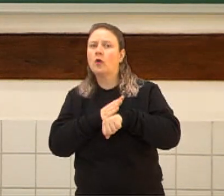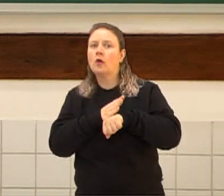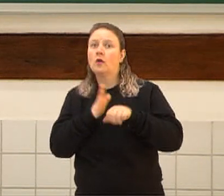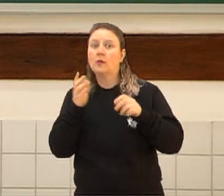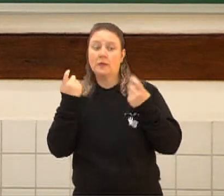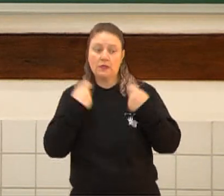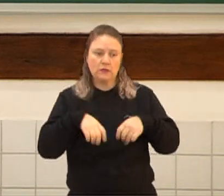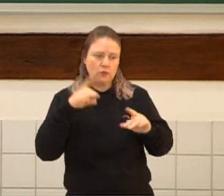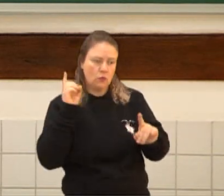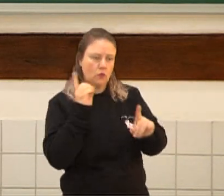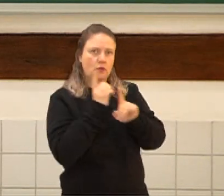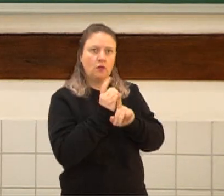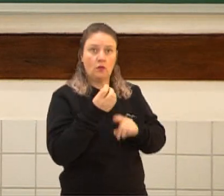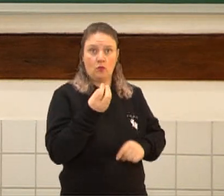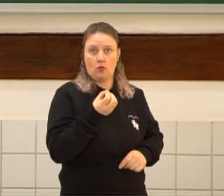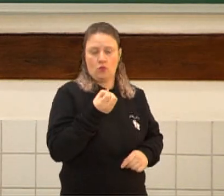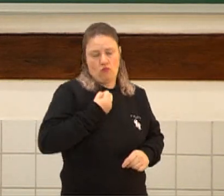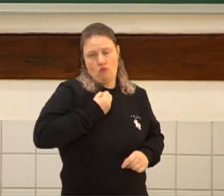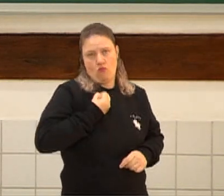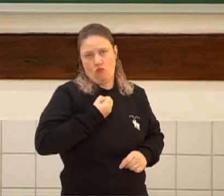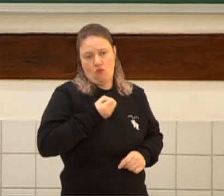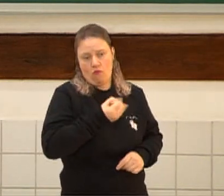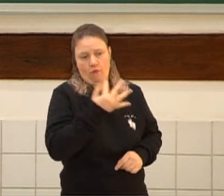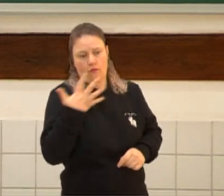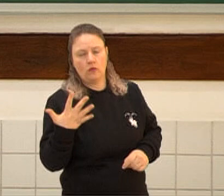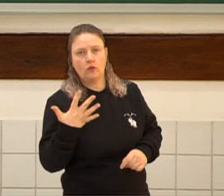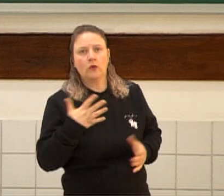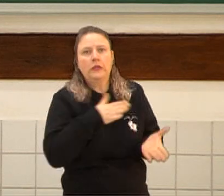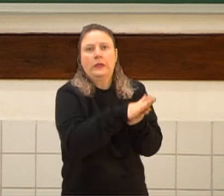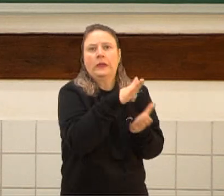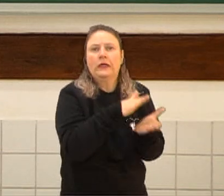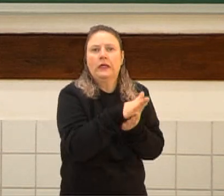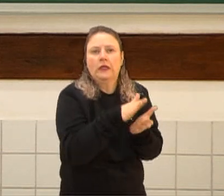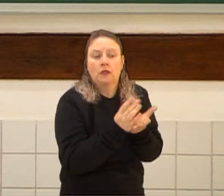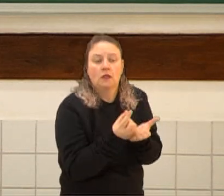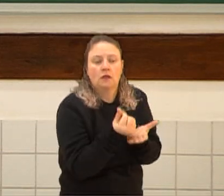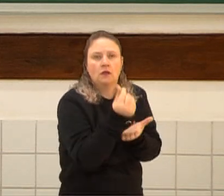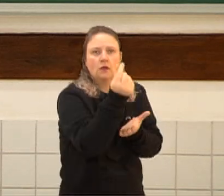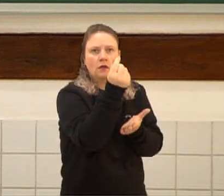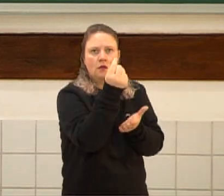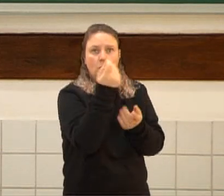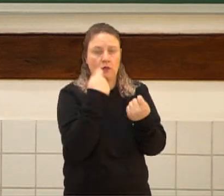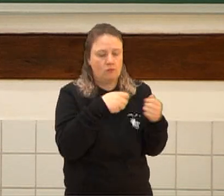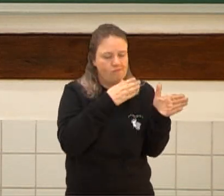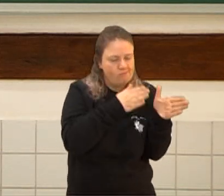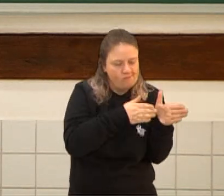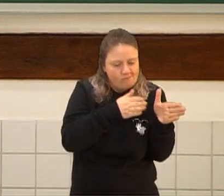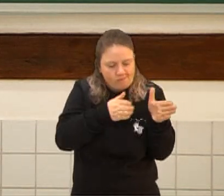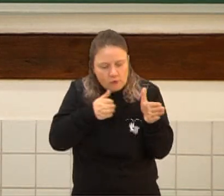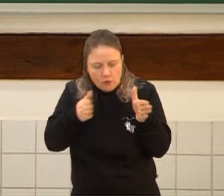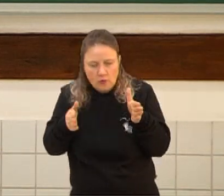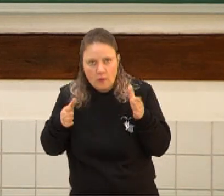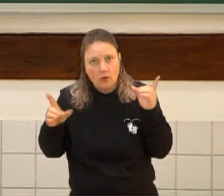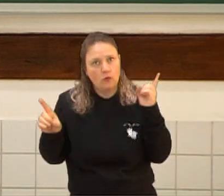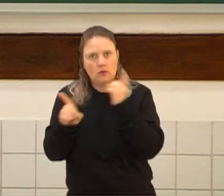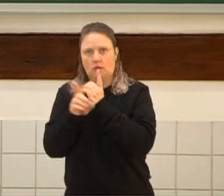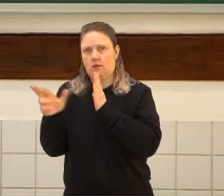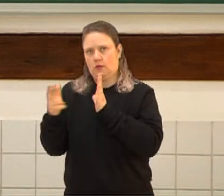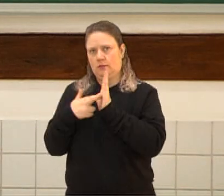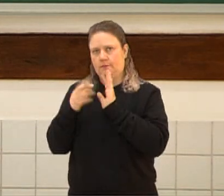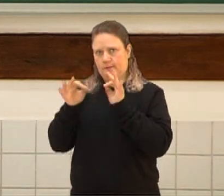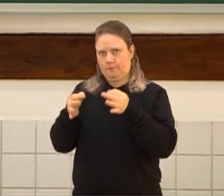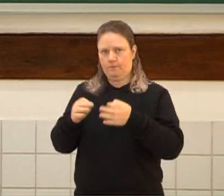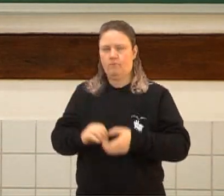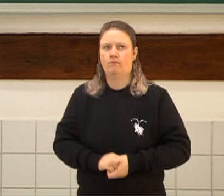pintar o galpão. Então você vai precisar fazer aí alguns passos de cálculo para poder chegar nesse valor. Mas vamos à primeira resposta para